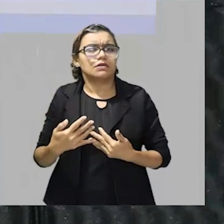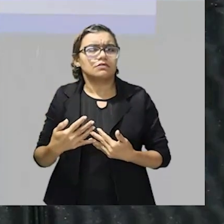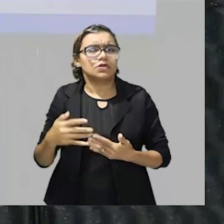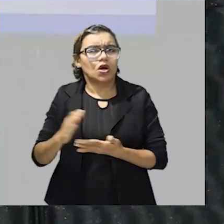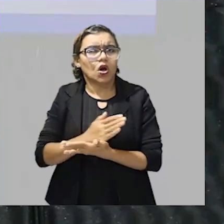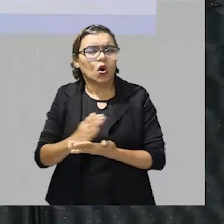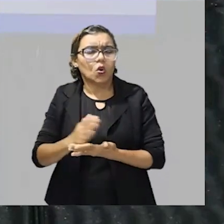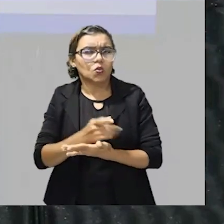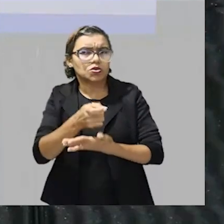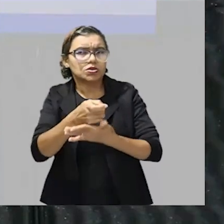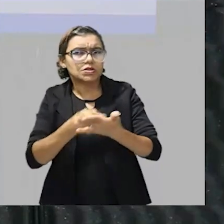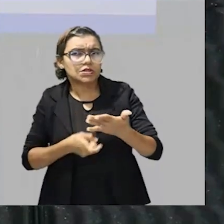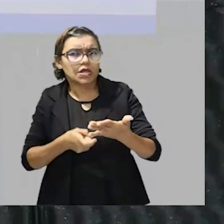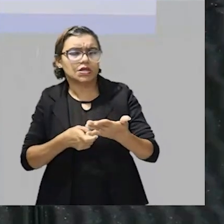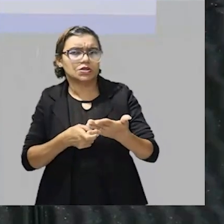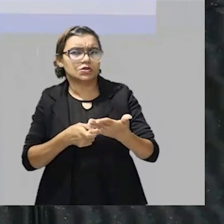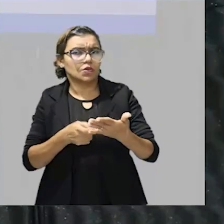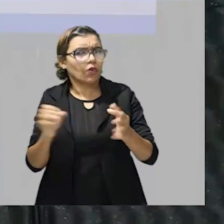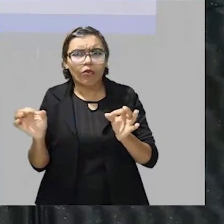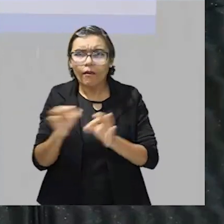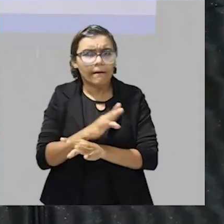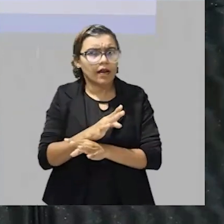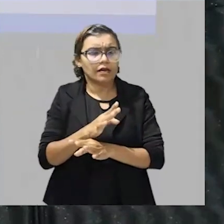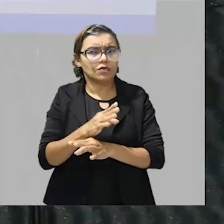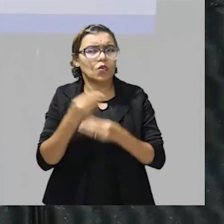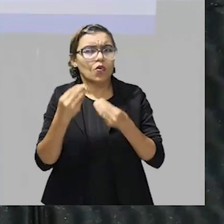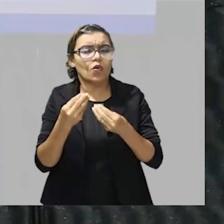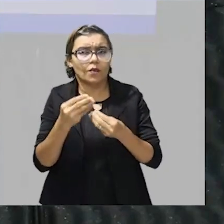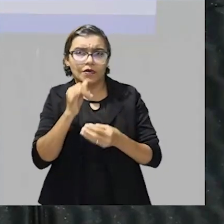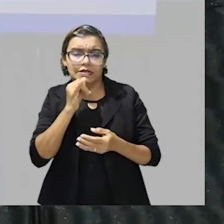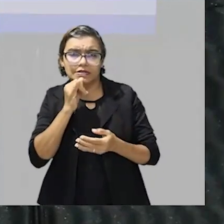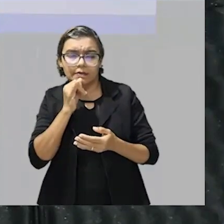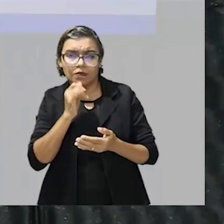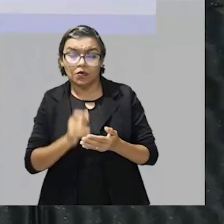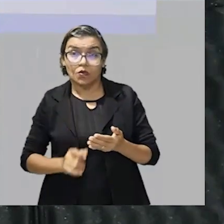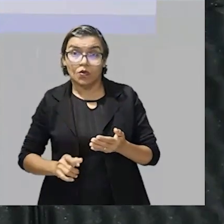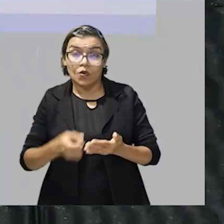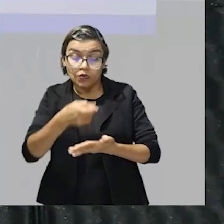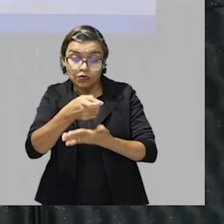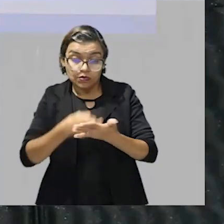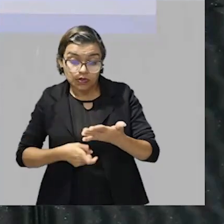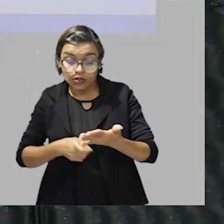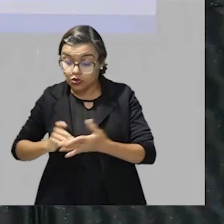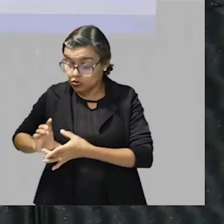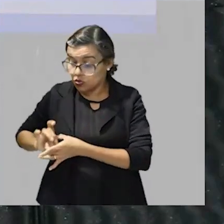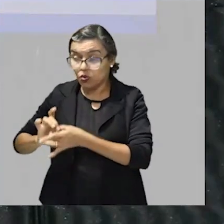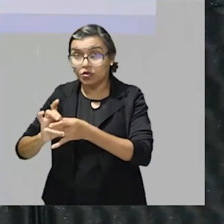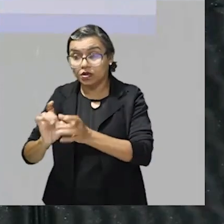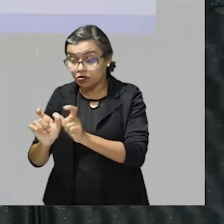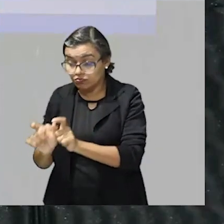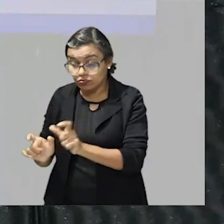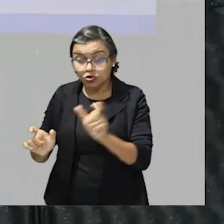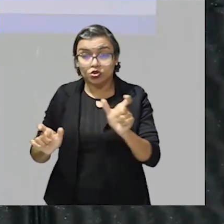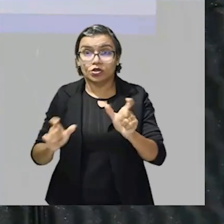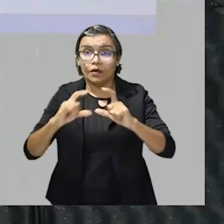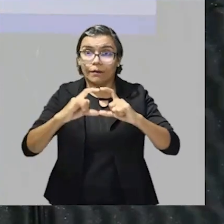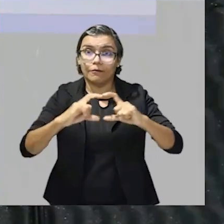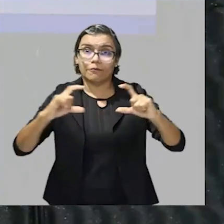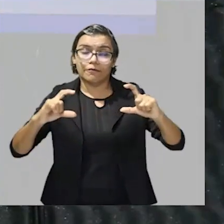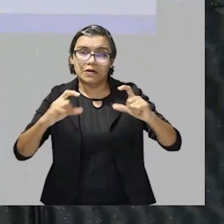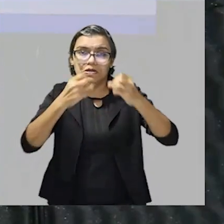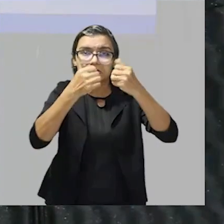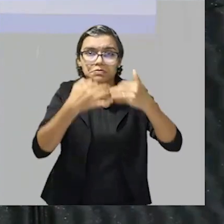de textos se eu tiro um texto de um contexto eu tenho um pretexto para